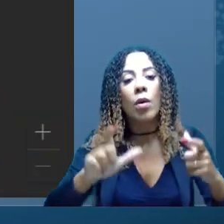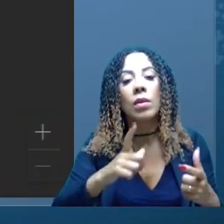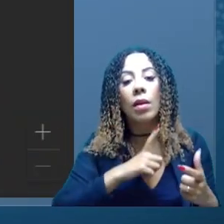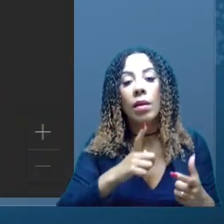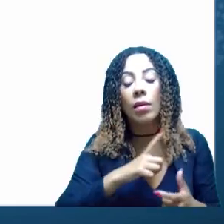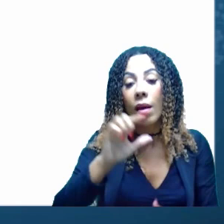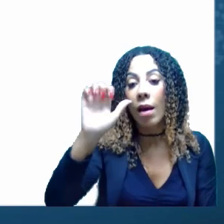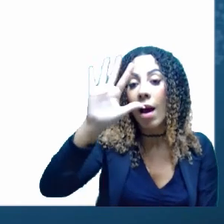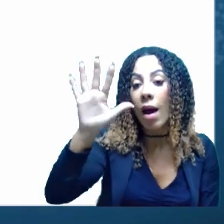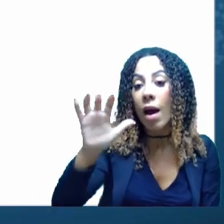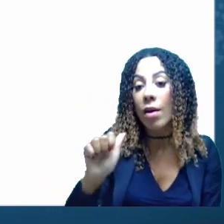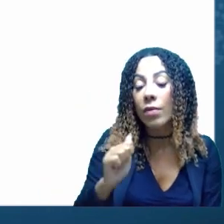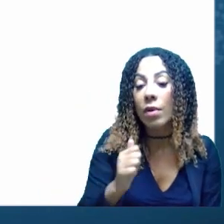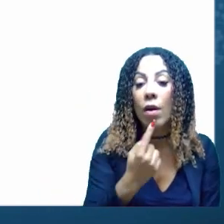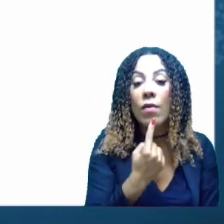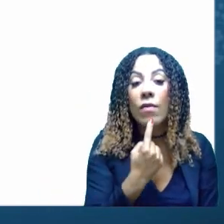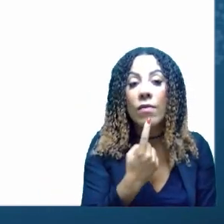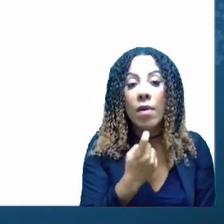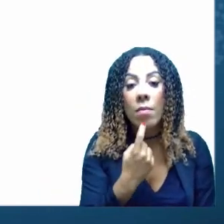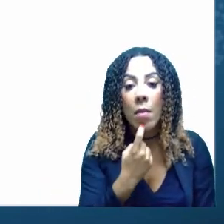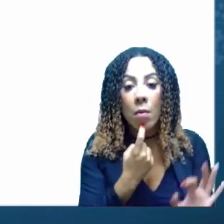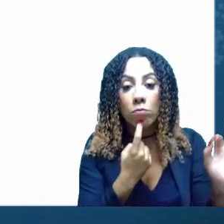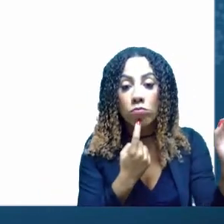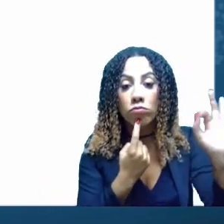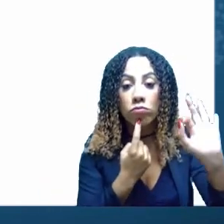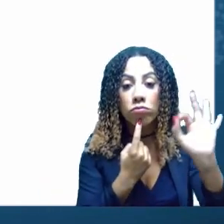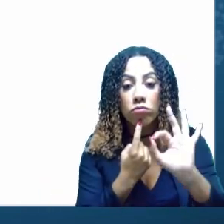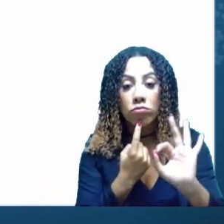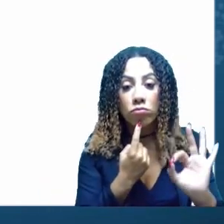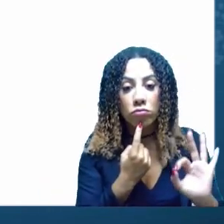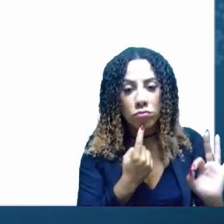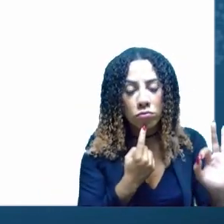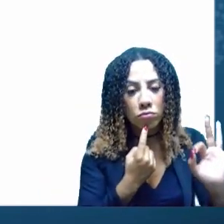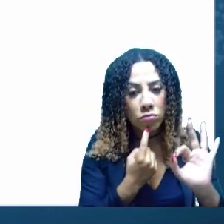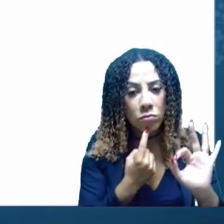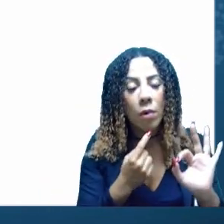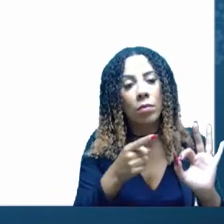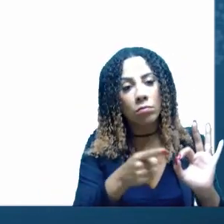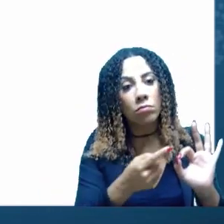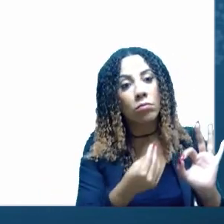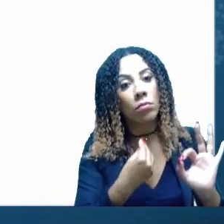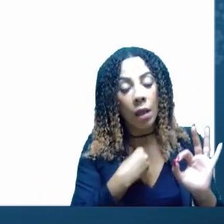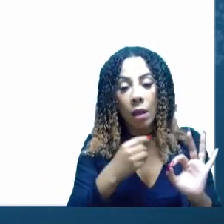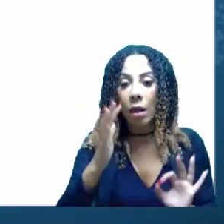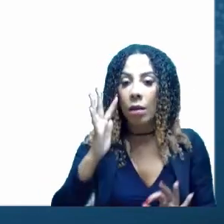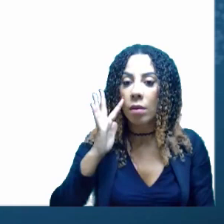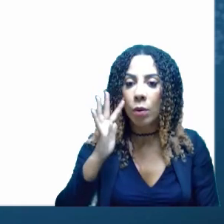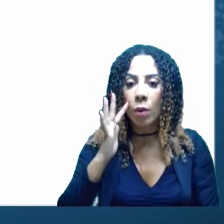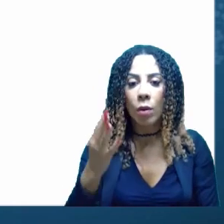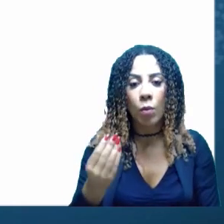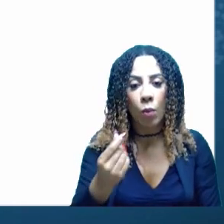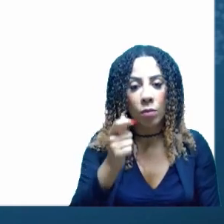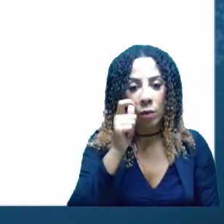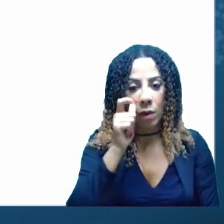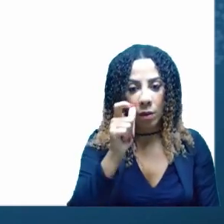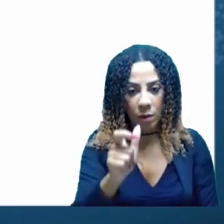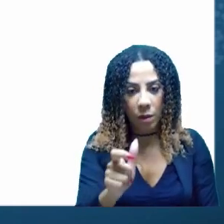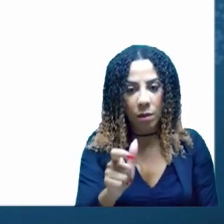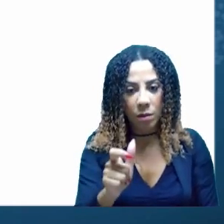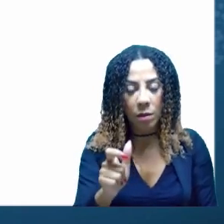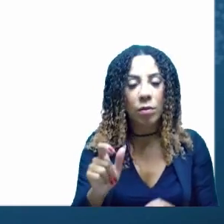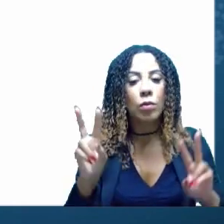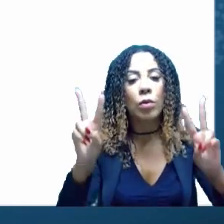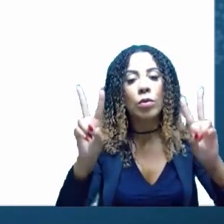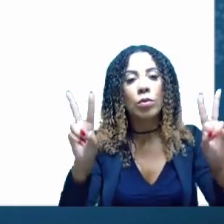Não há nenhum ponto vermelho. Isso nos levou a teorias muito interessantes com relação à razão